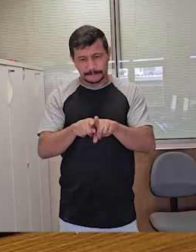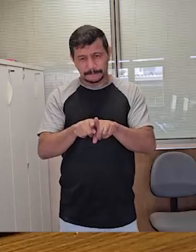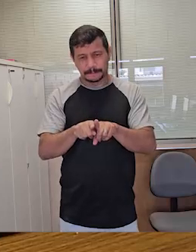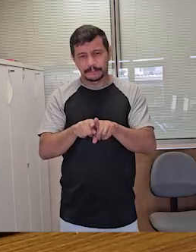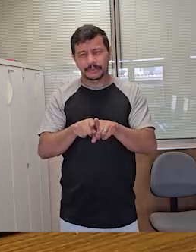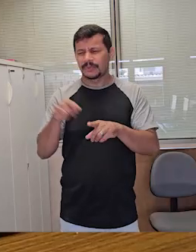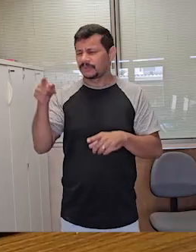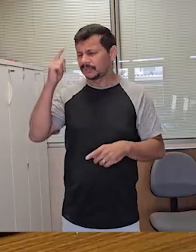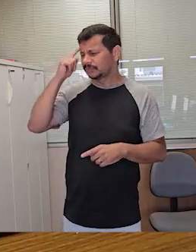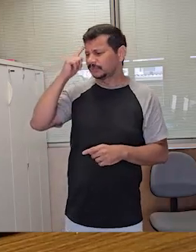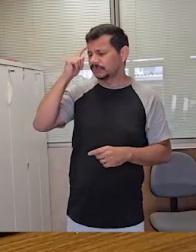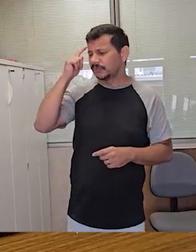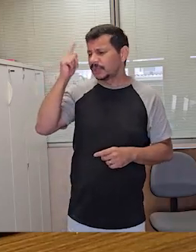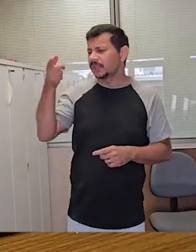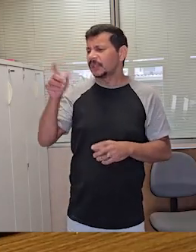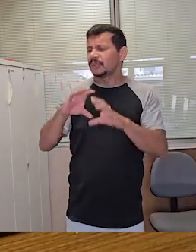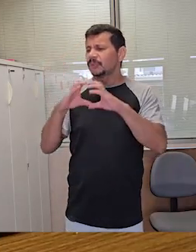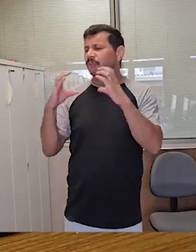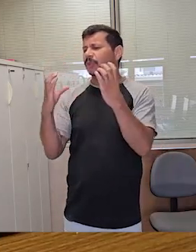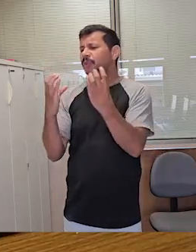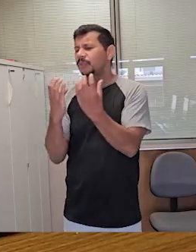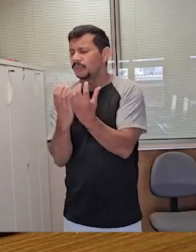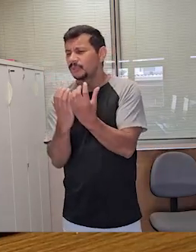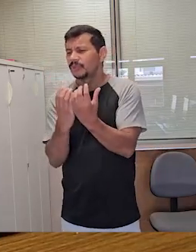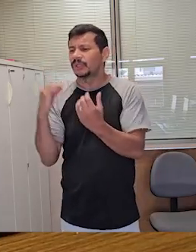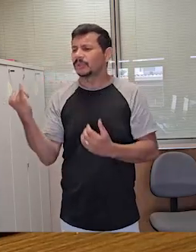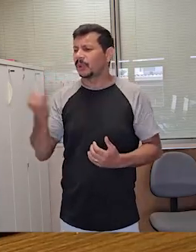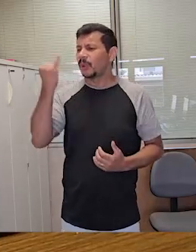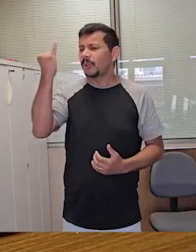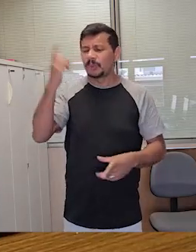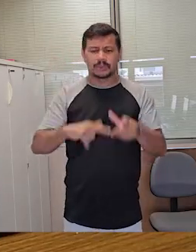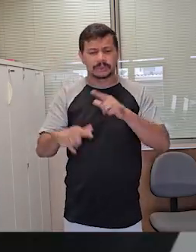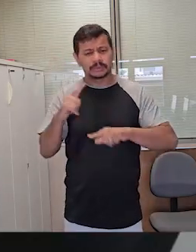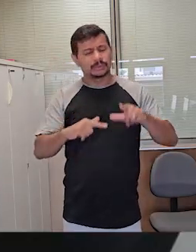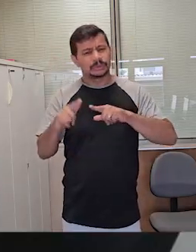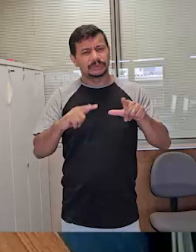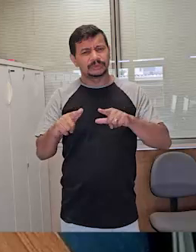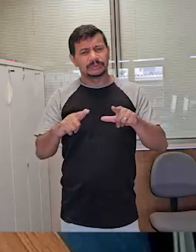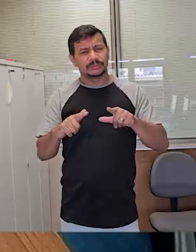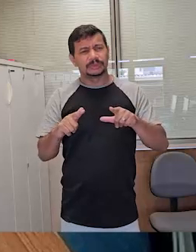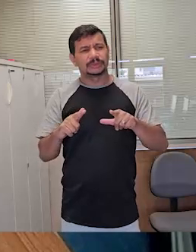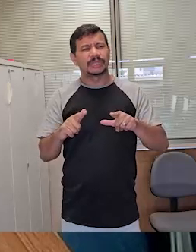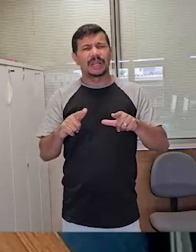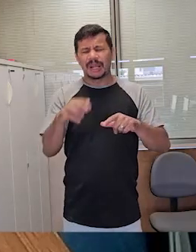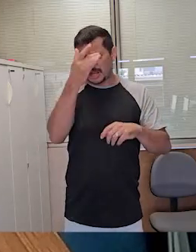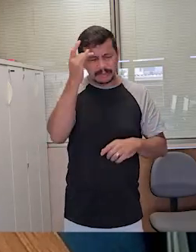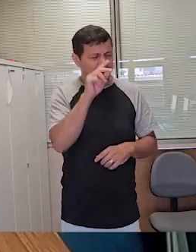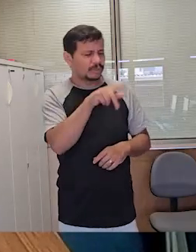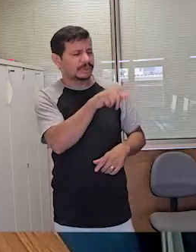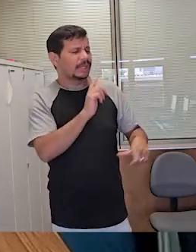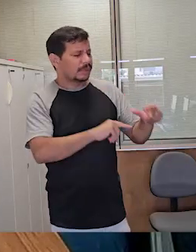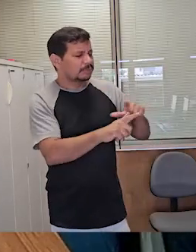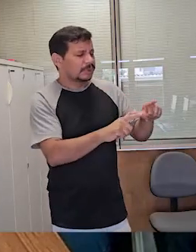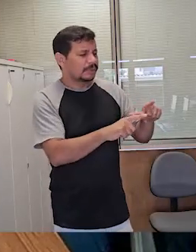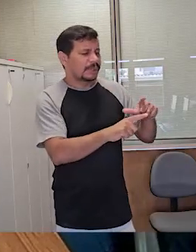No teu entendimento, essas conferências são importantes para o trabalhador? Claro. Lá na ponta, lá, o cara que está trabalhando lá